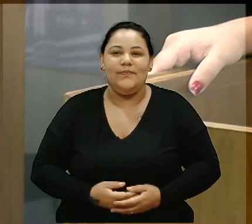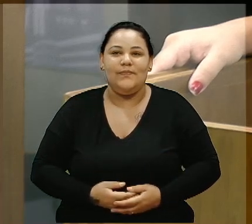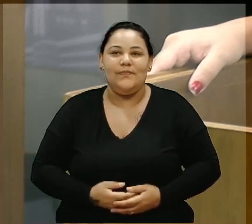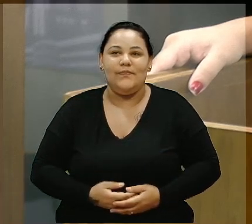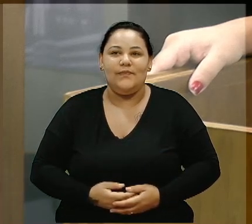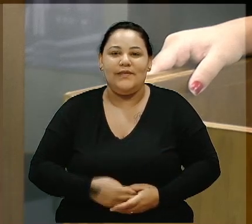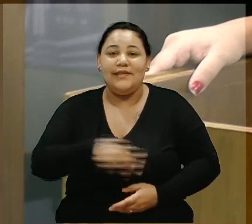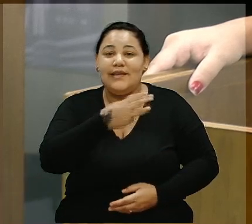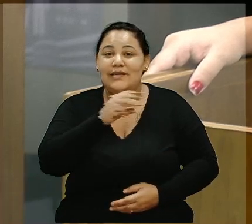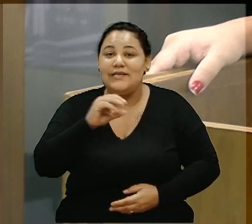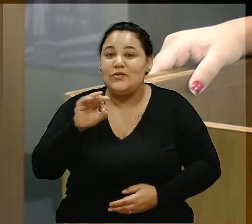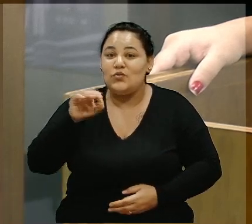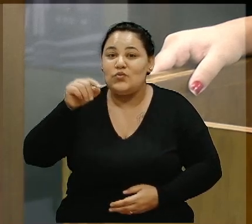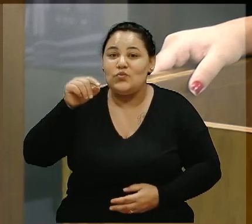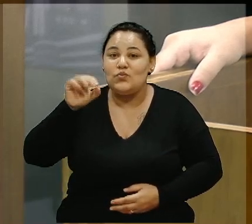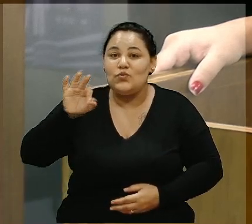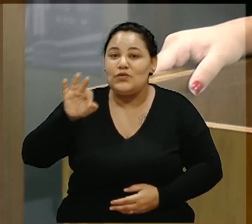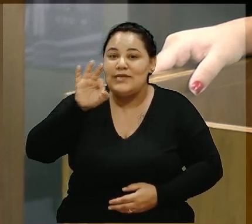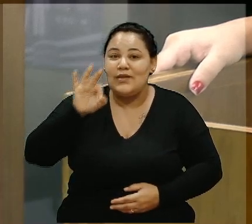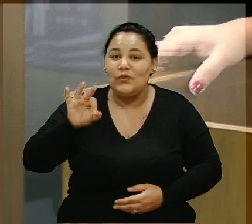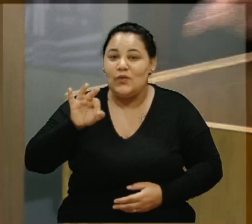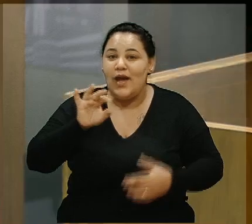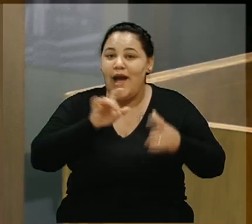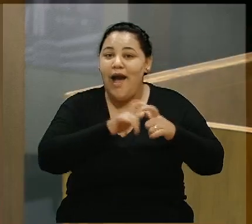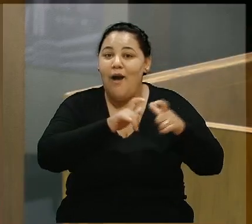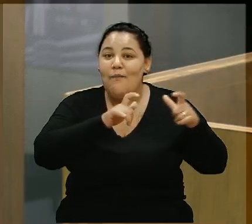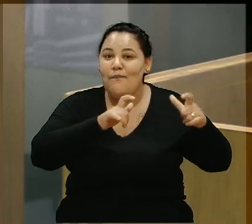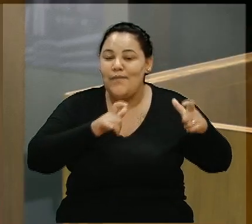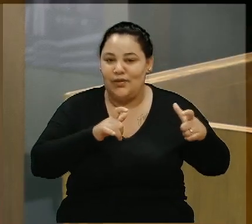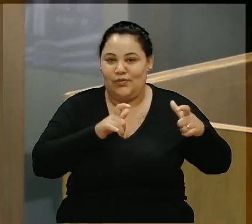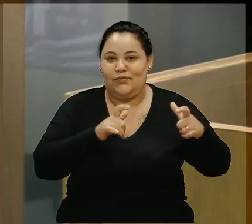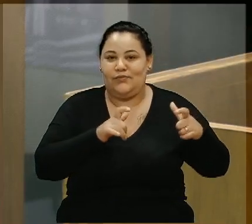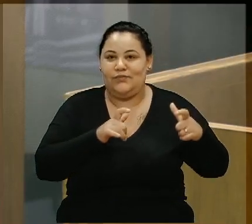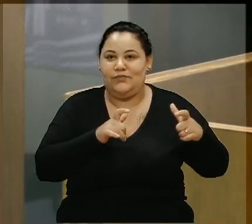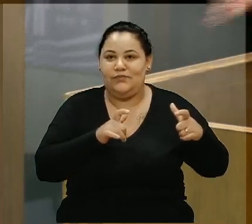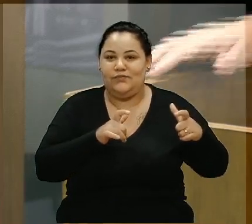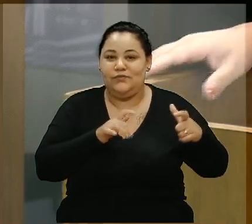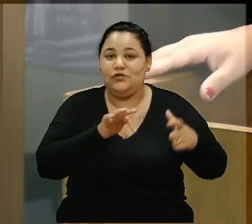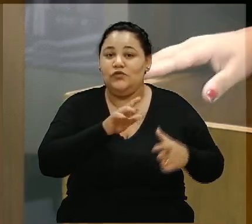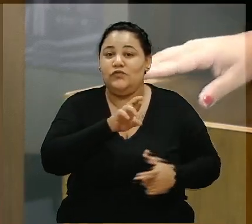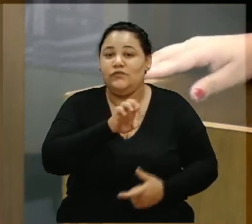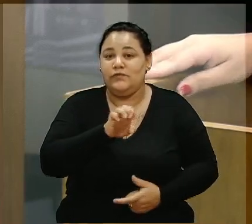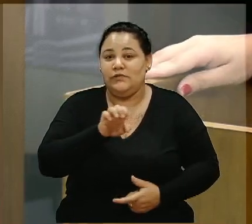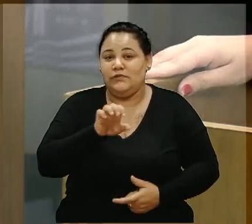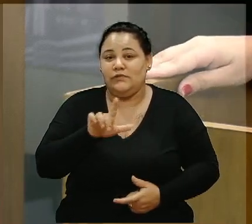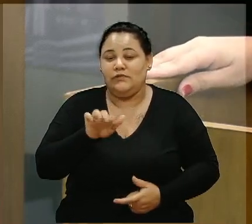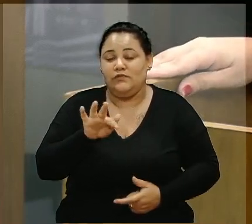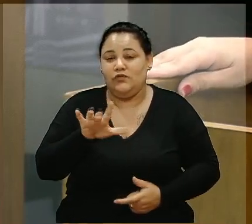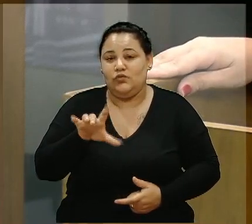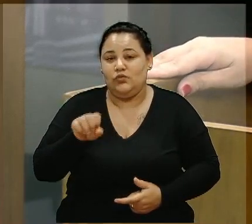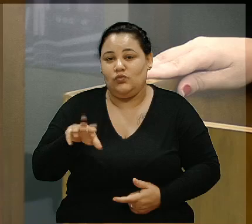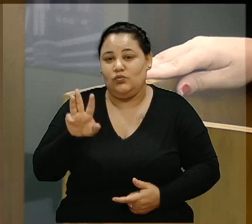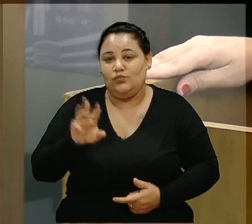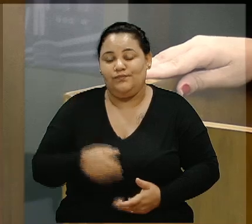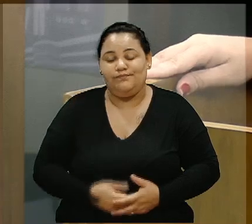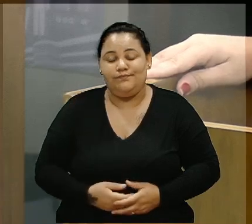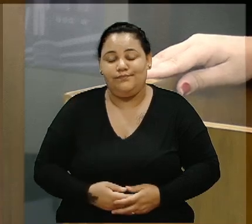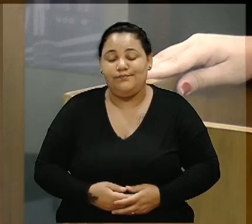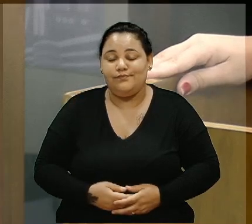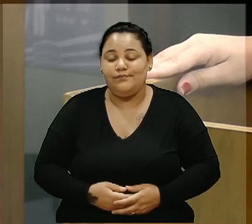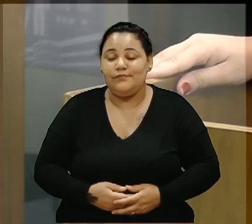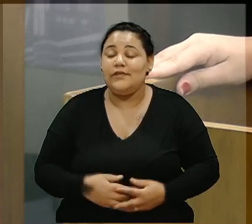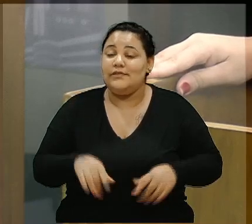300% de aumento na questão do free flow. Sem falar que o free flow